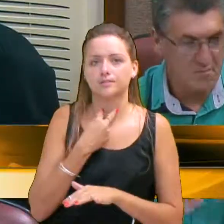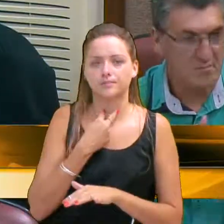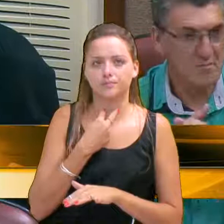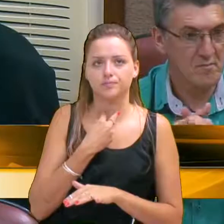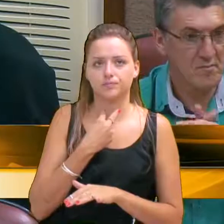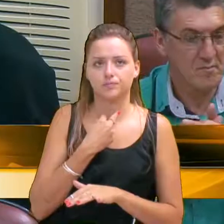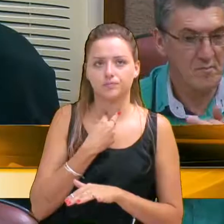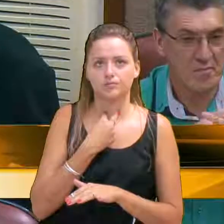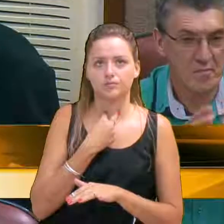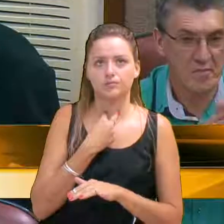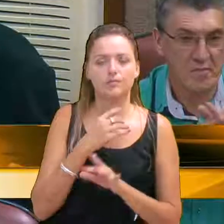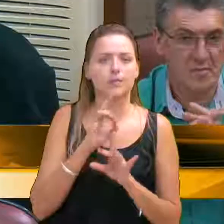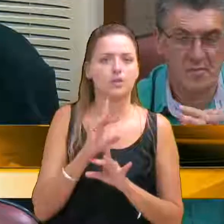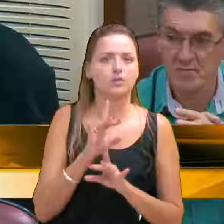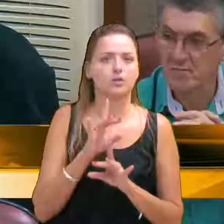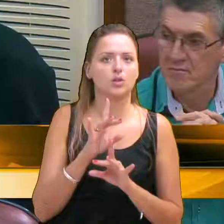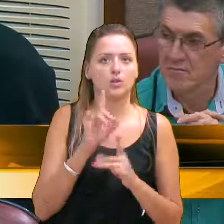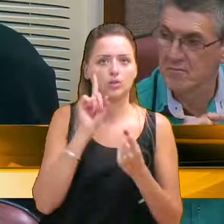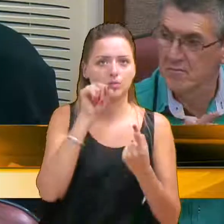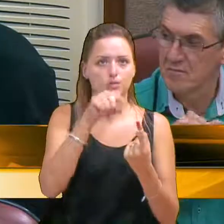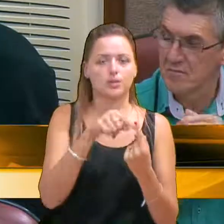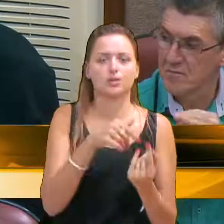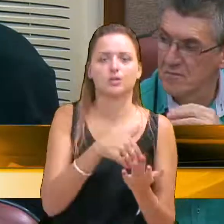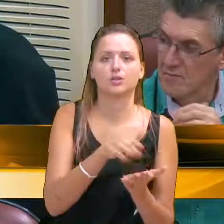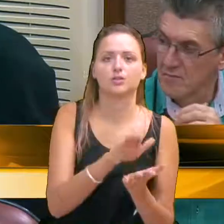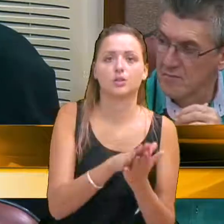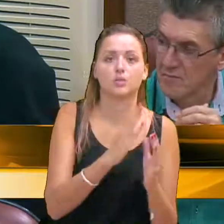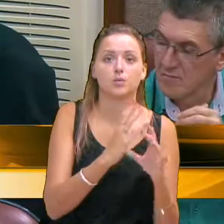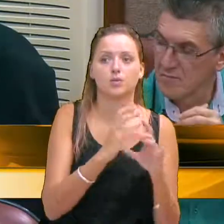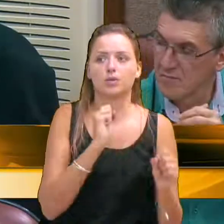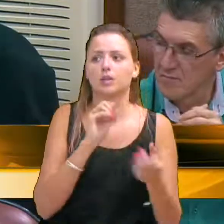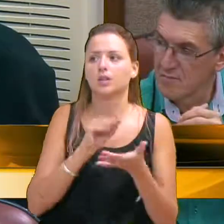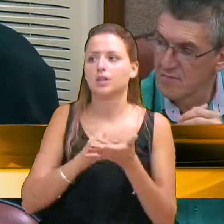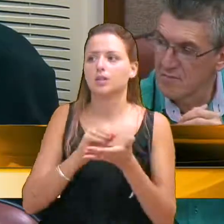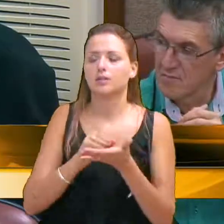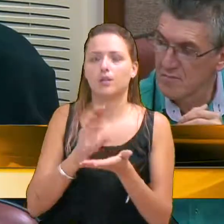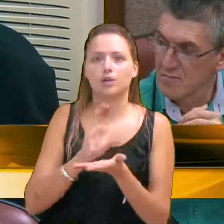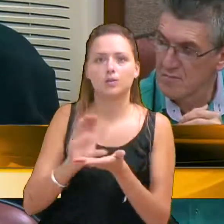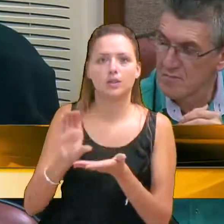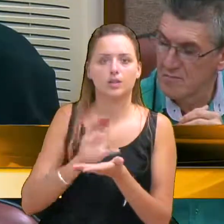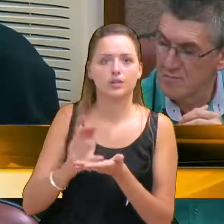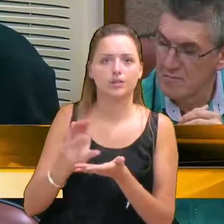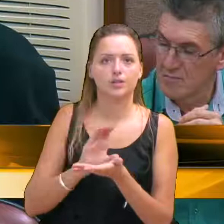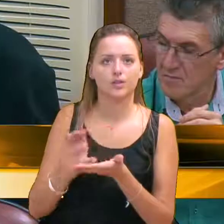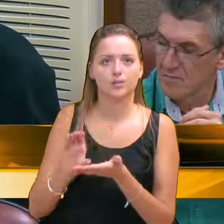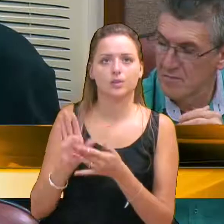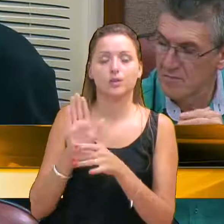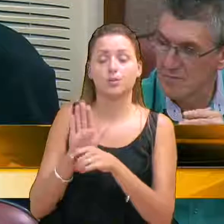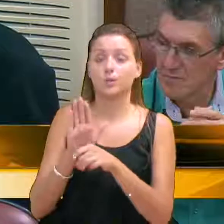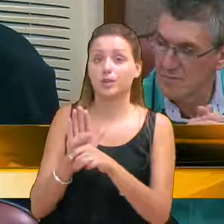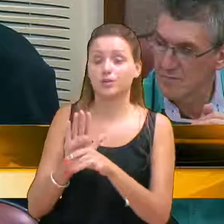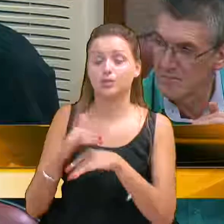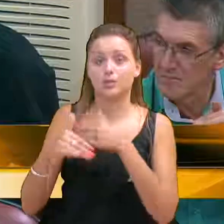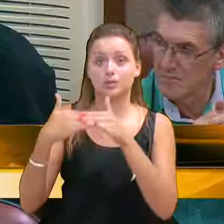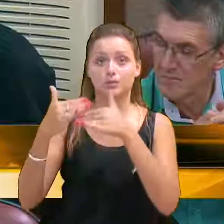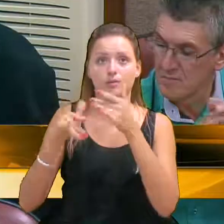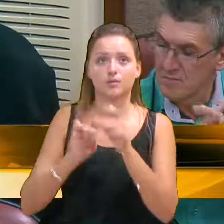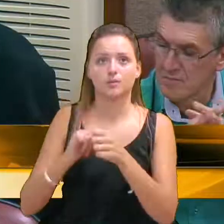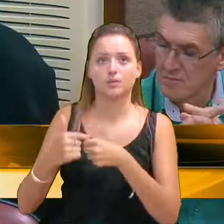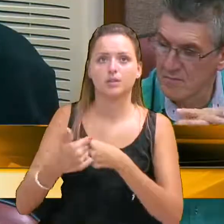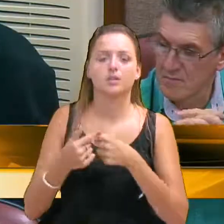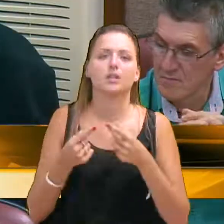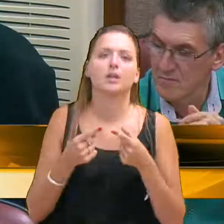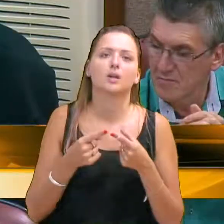ser arrecadatório, que falta muito investimento em termos de segurança e de infraestrutura nas nossas estradas.